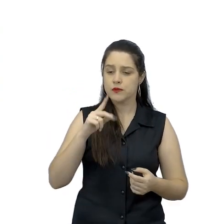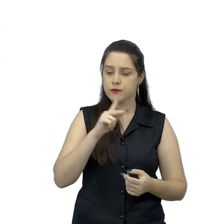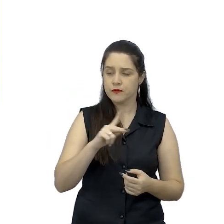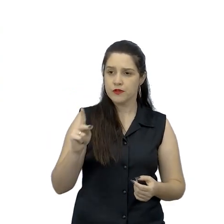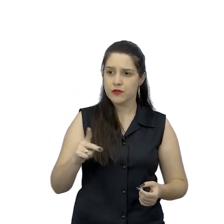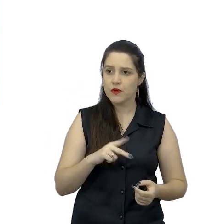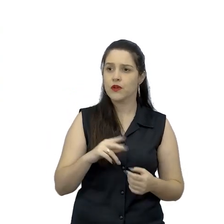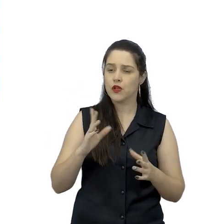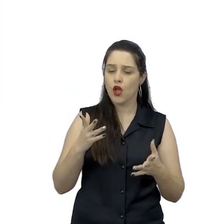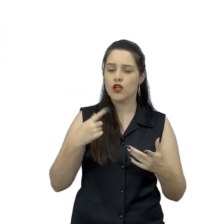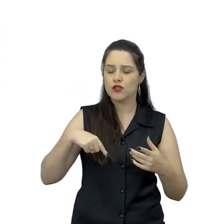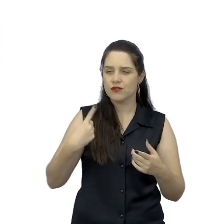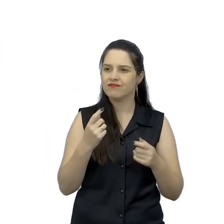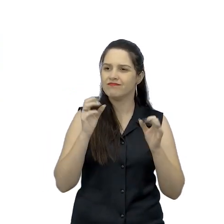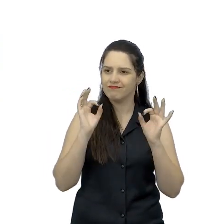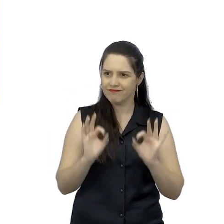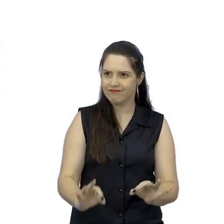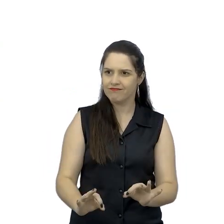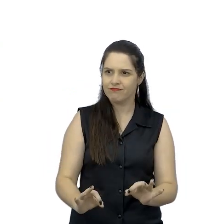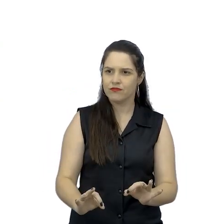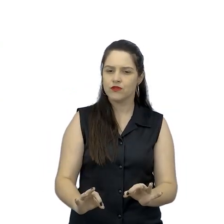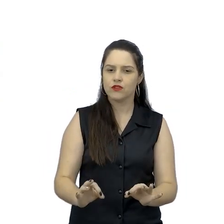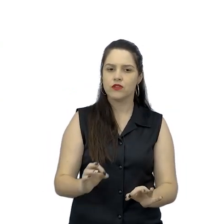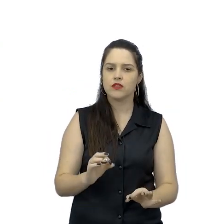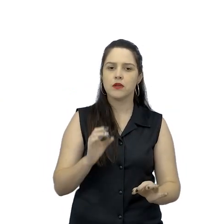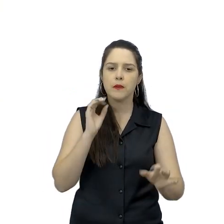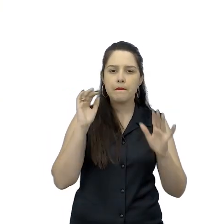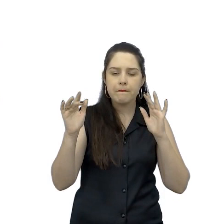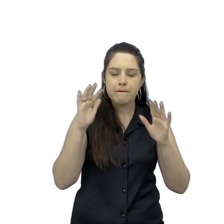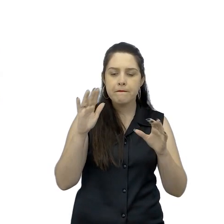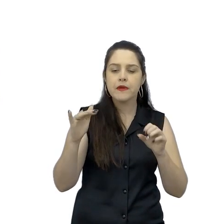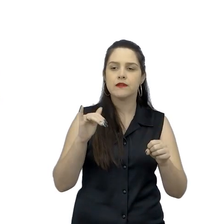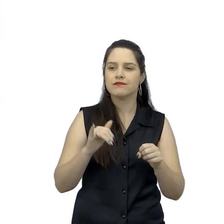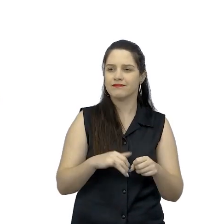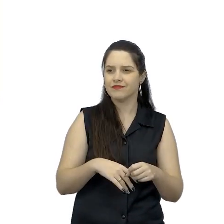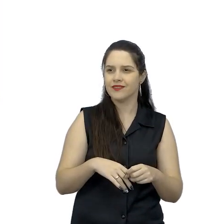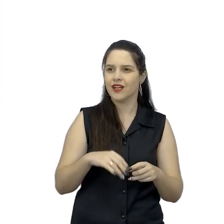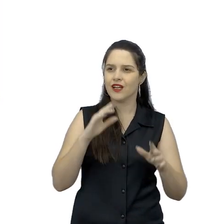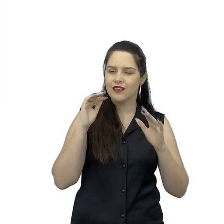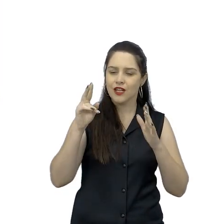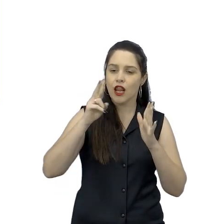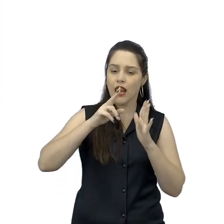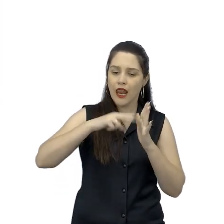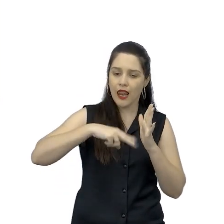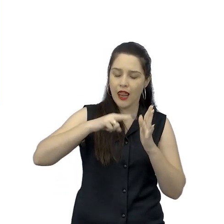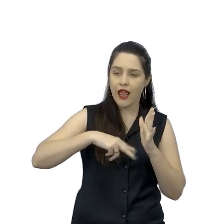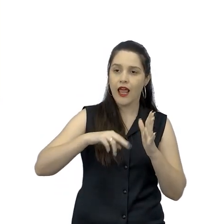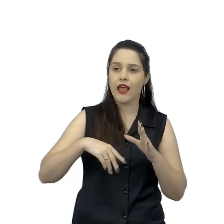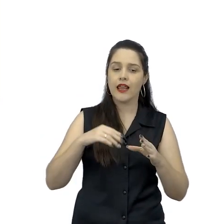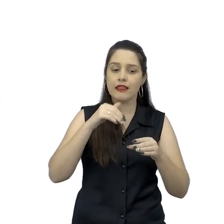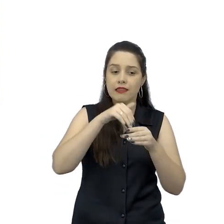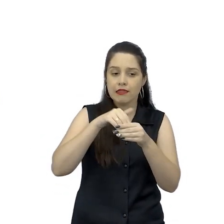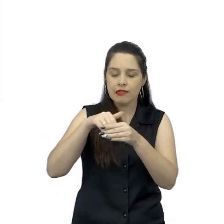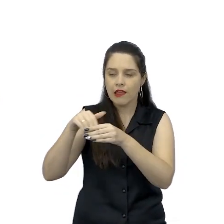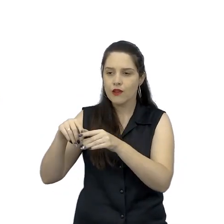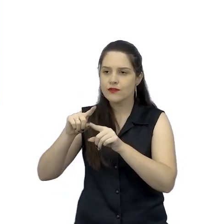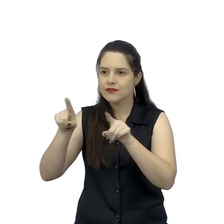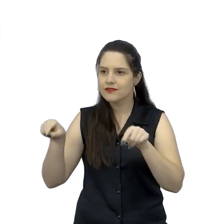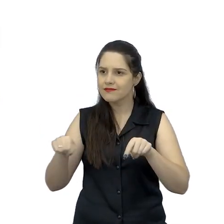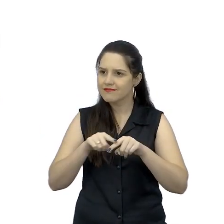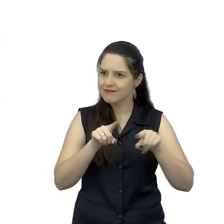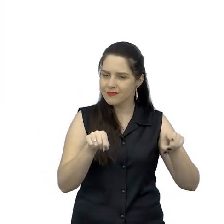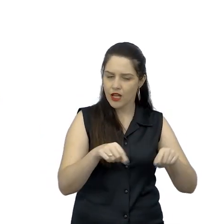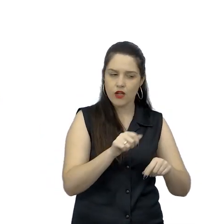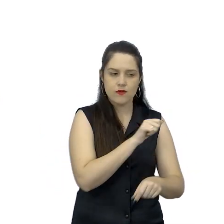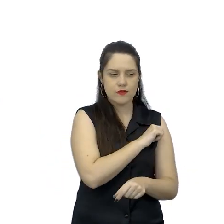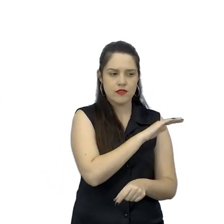Nós somos mediadores nesse processo de leitura que envolve a sala de aula e envolve nossos